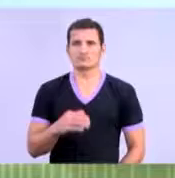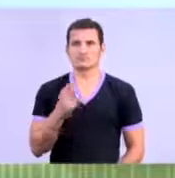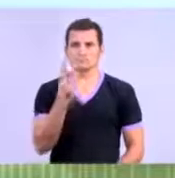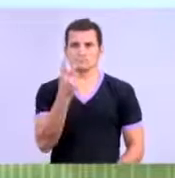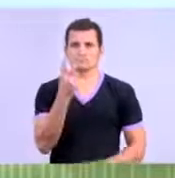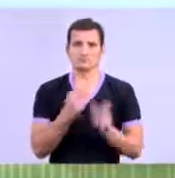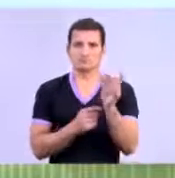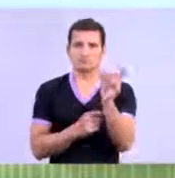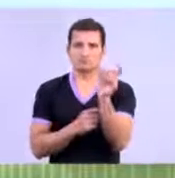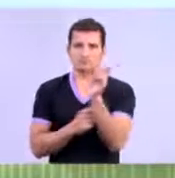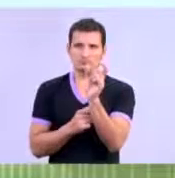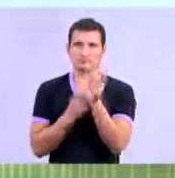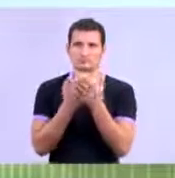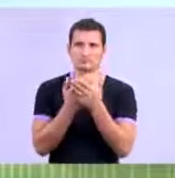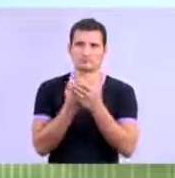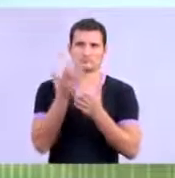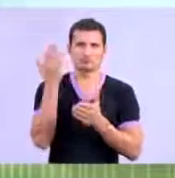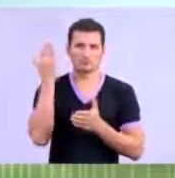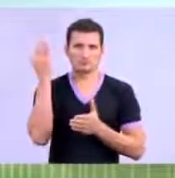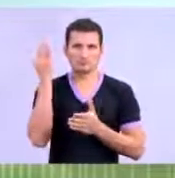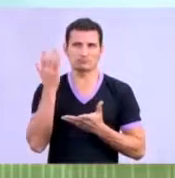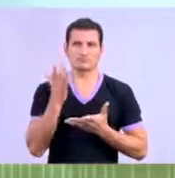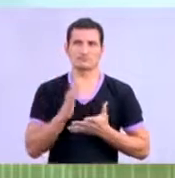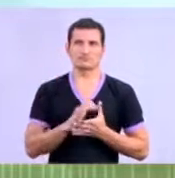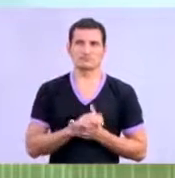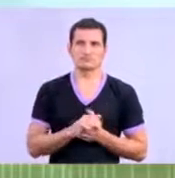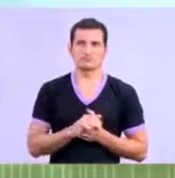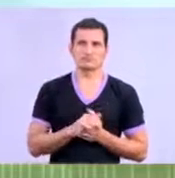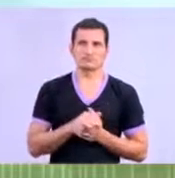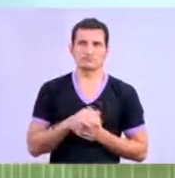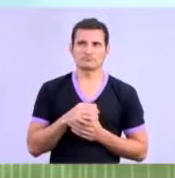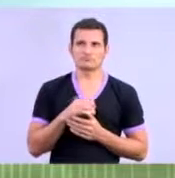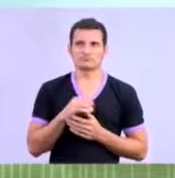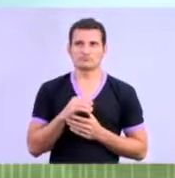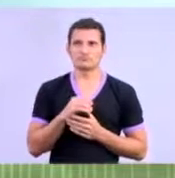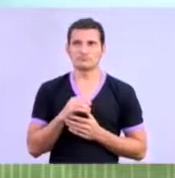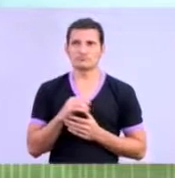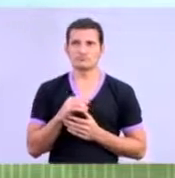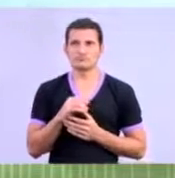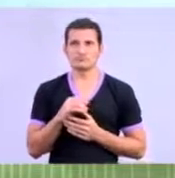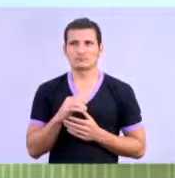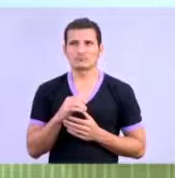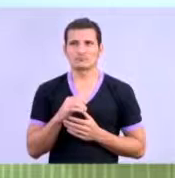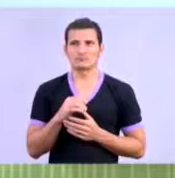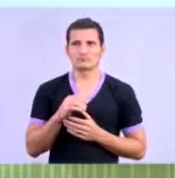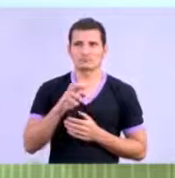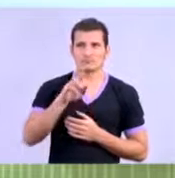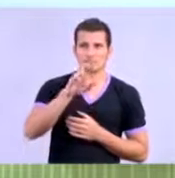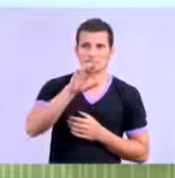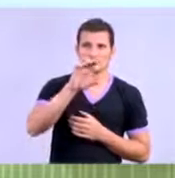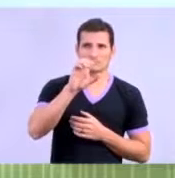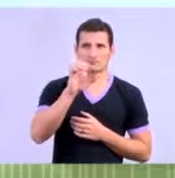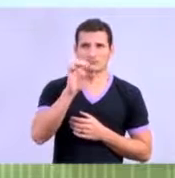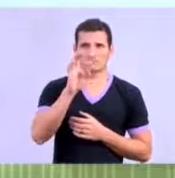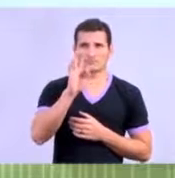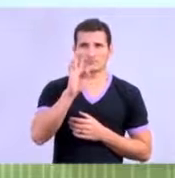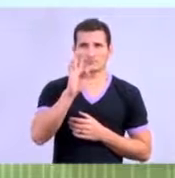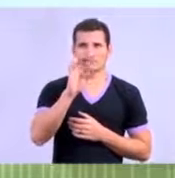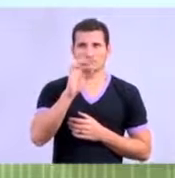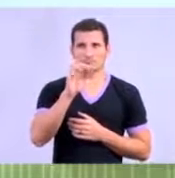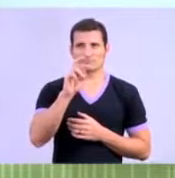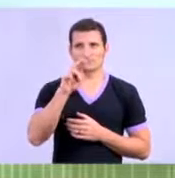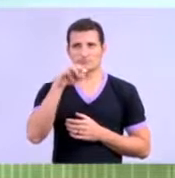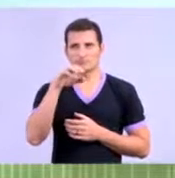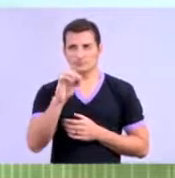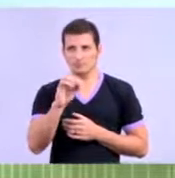termos que na aula passada poderia até ficar um pouquinho obscuro. Eu falei retorno e eu falei